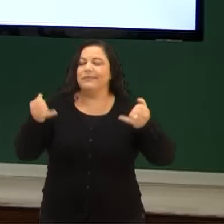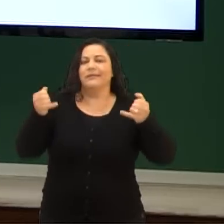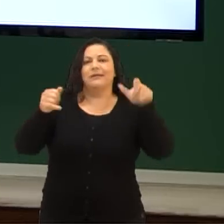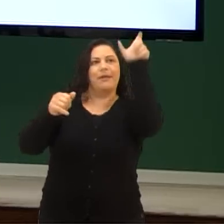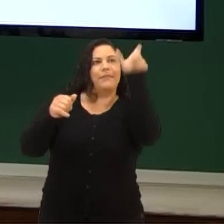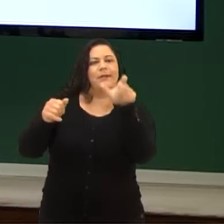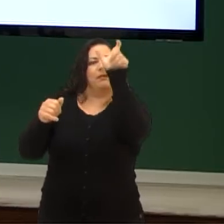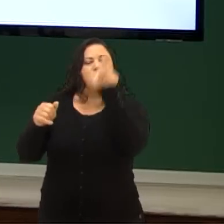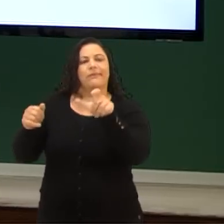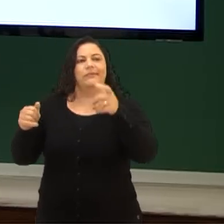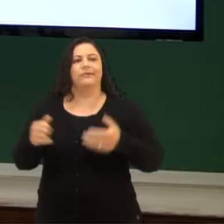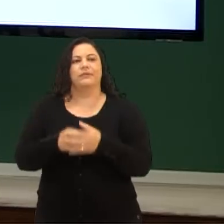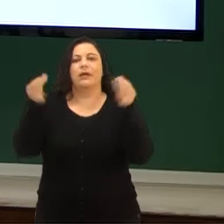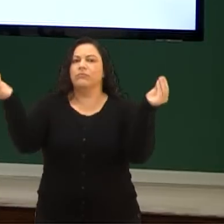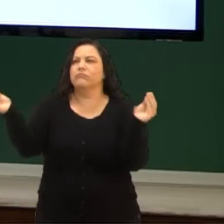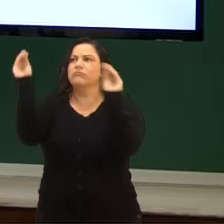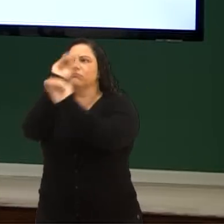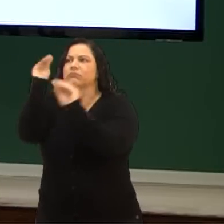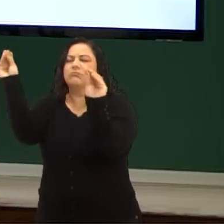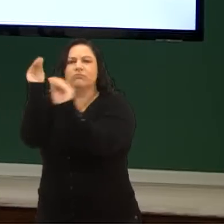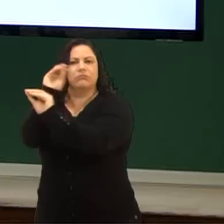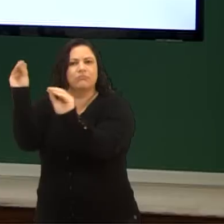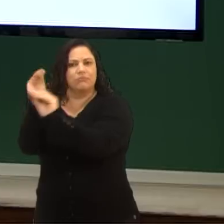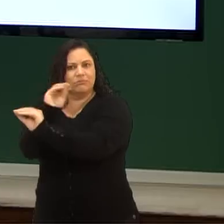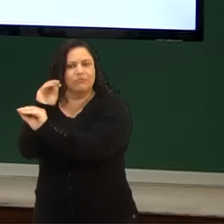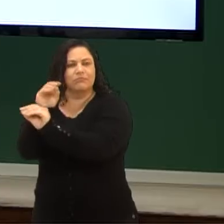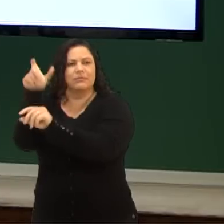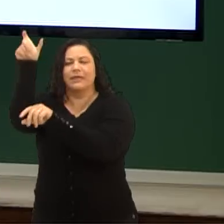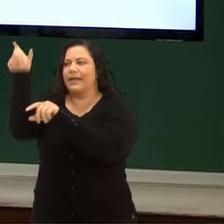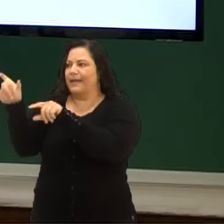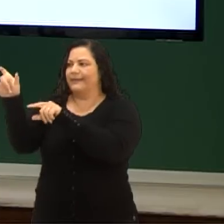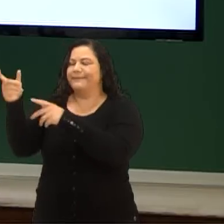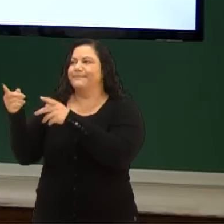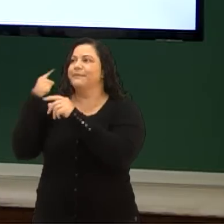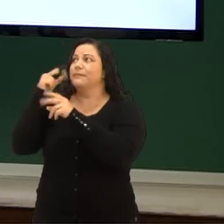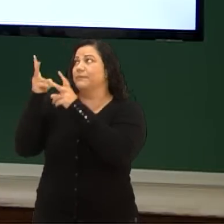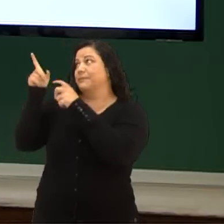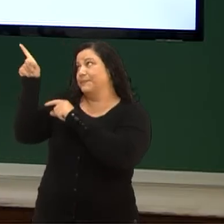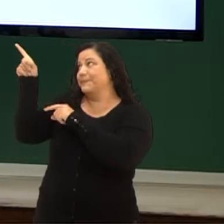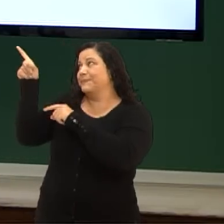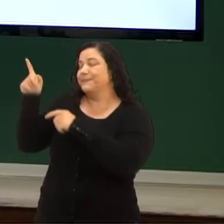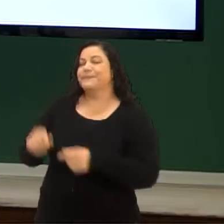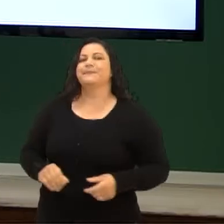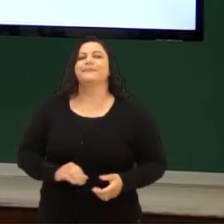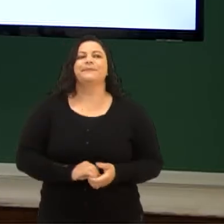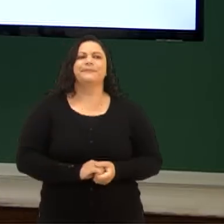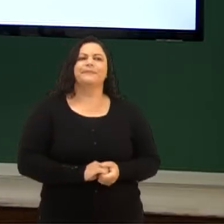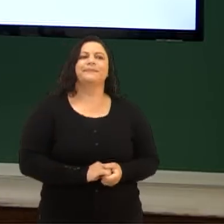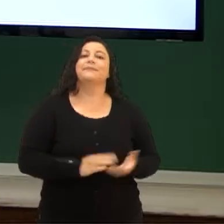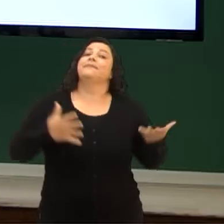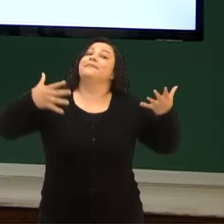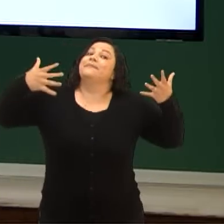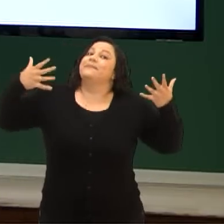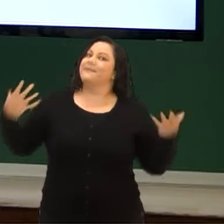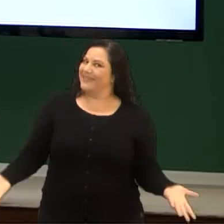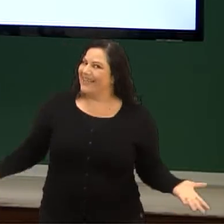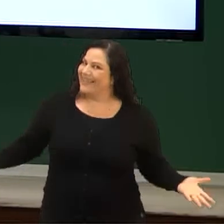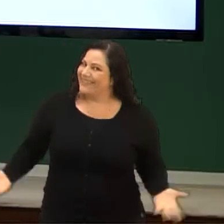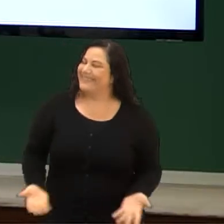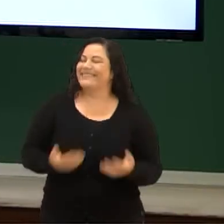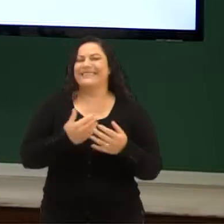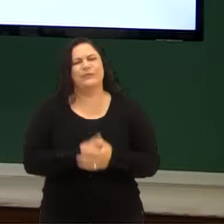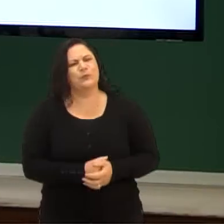1 vai virar a coluna 2, 1. A linha 5, 4 vai virar a coluna 5, 4. E é isso,